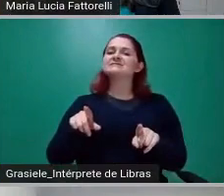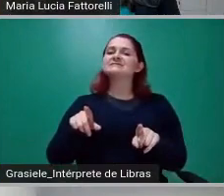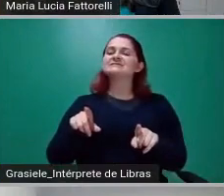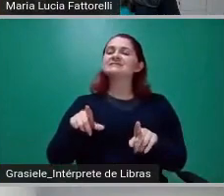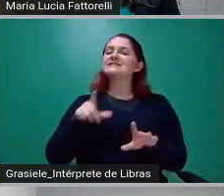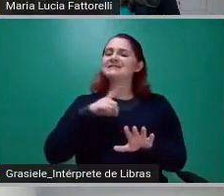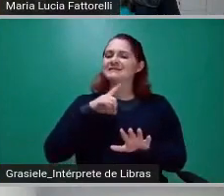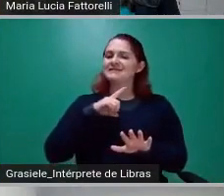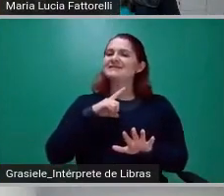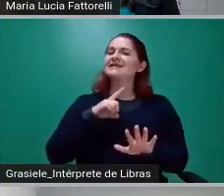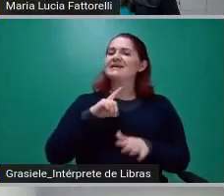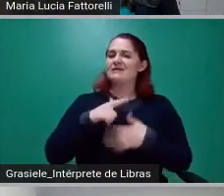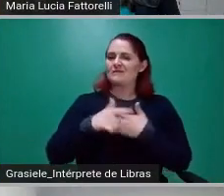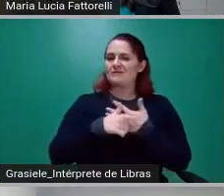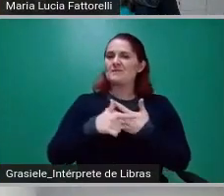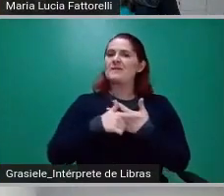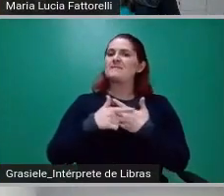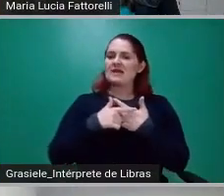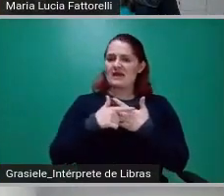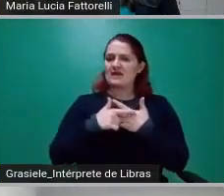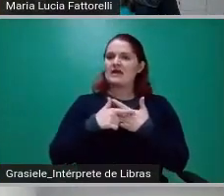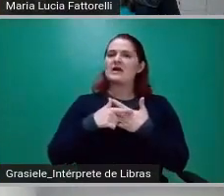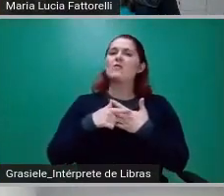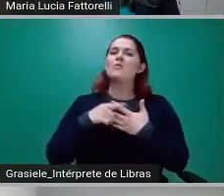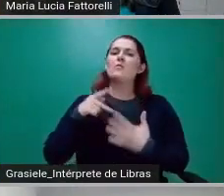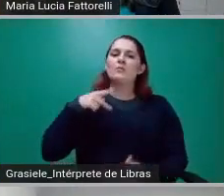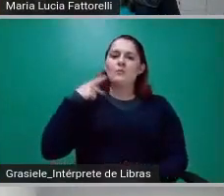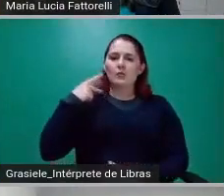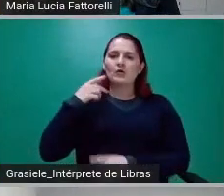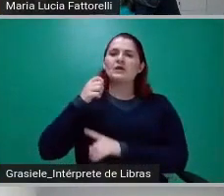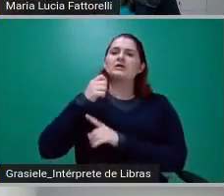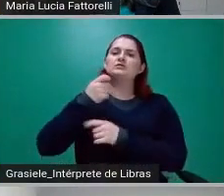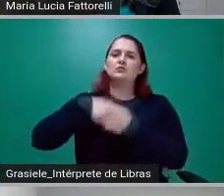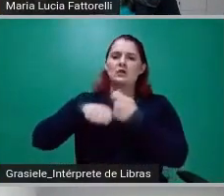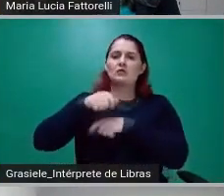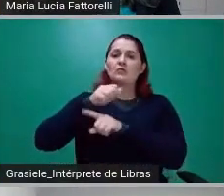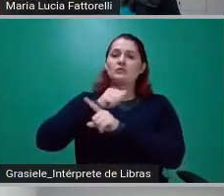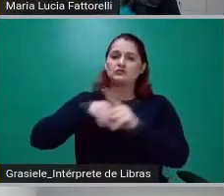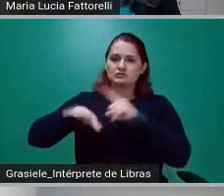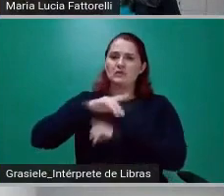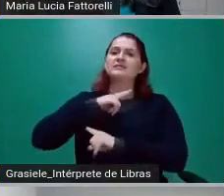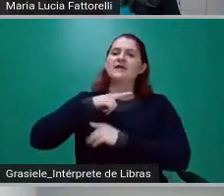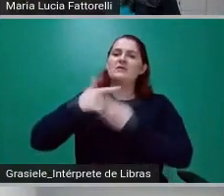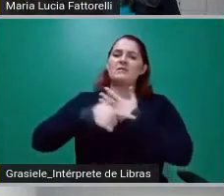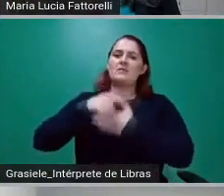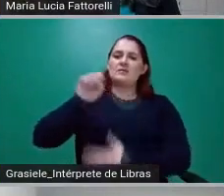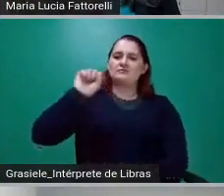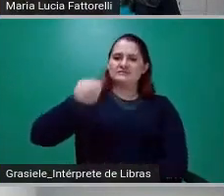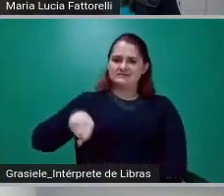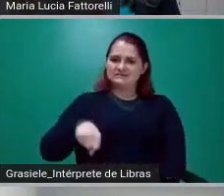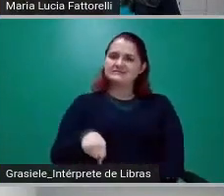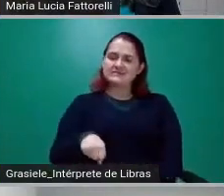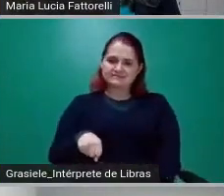função político-econômico, social, que aqui sim, nas palavras do